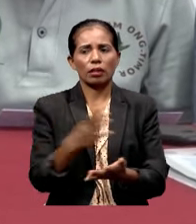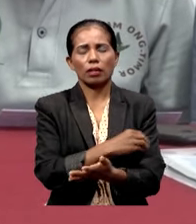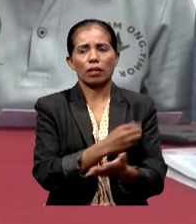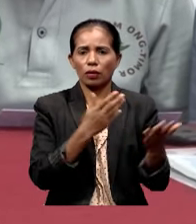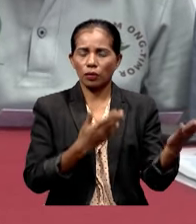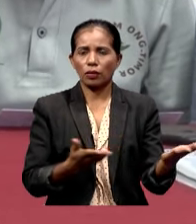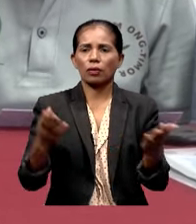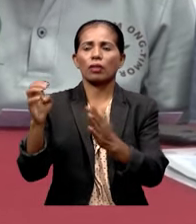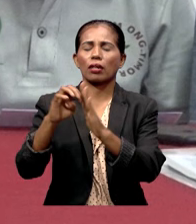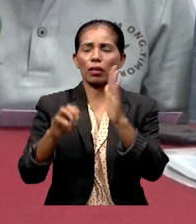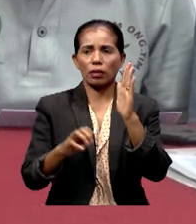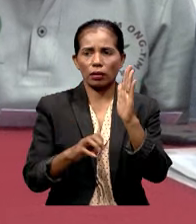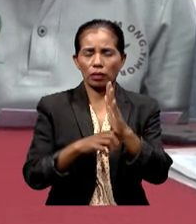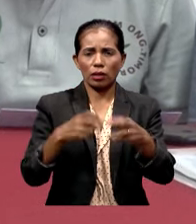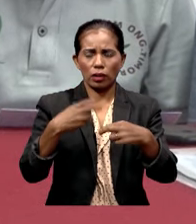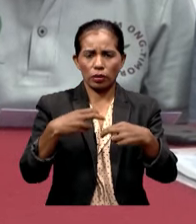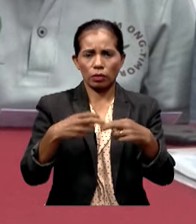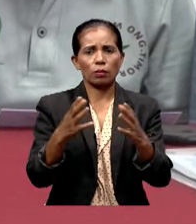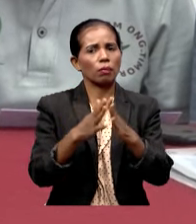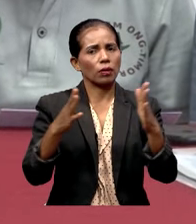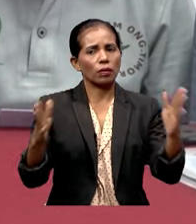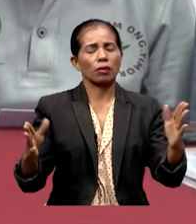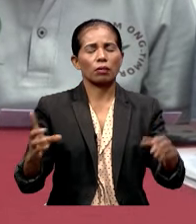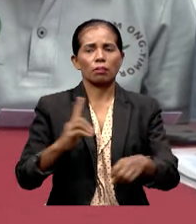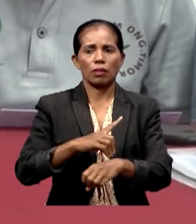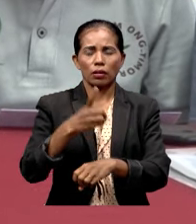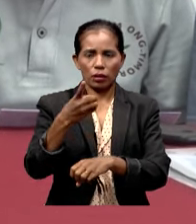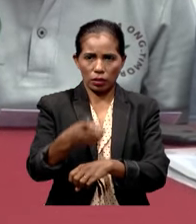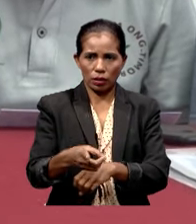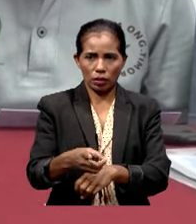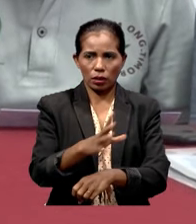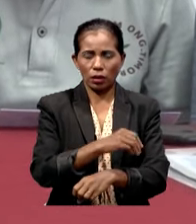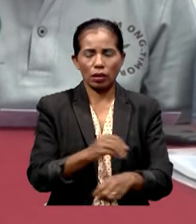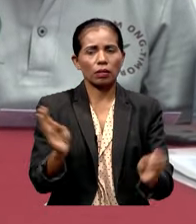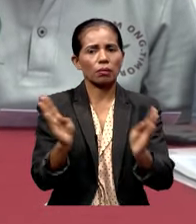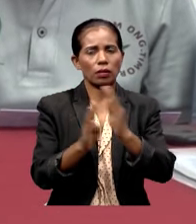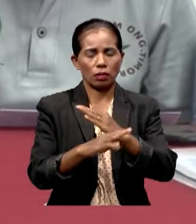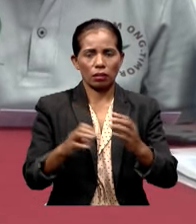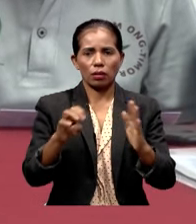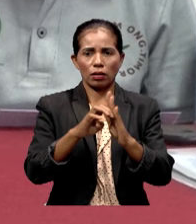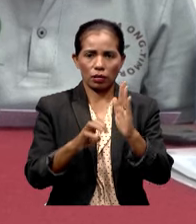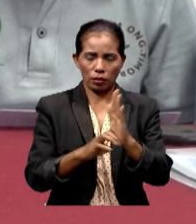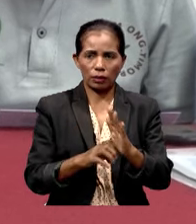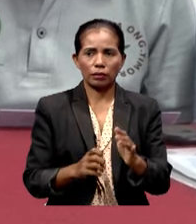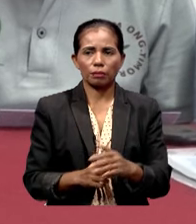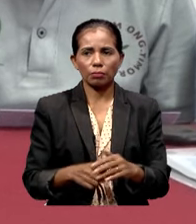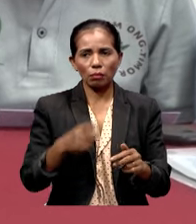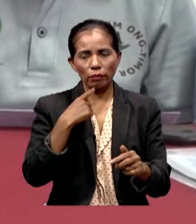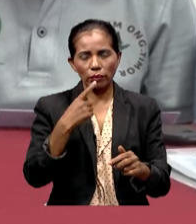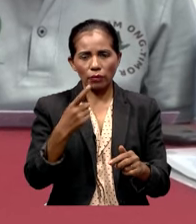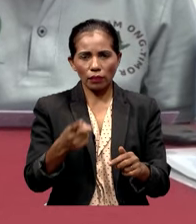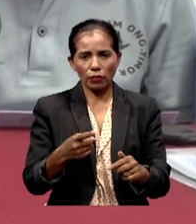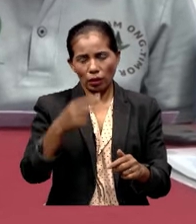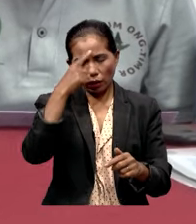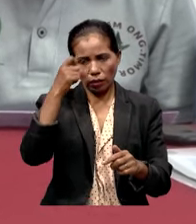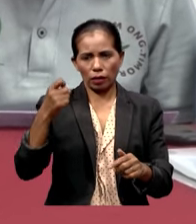lor estado ne ba ia risco bot ba desastre no potência atu sa estado falhado. Afirmação idane